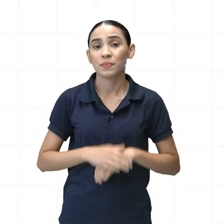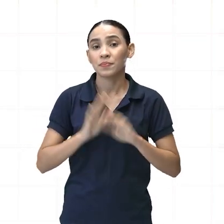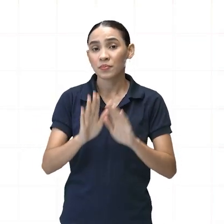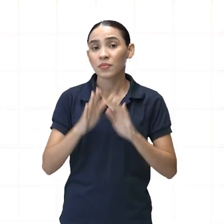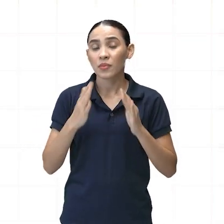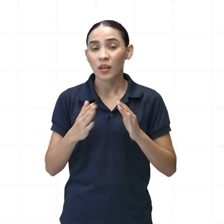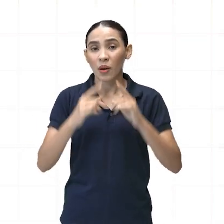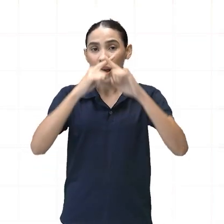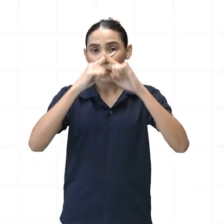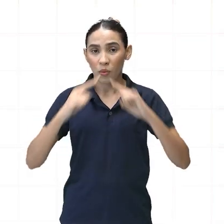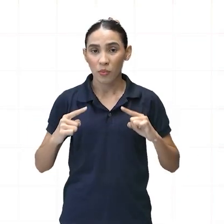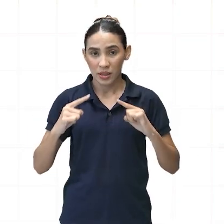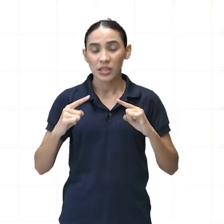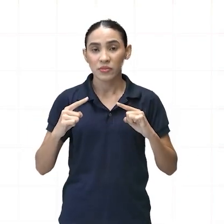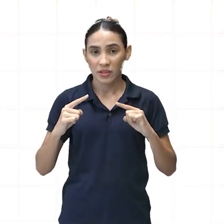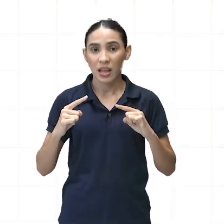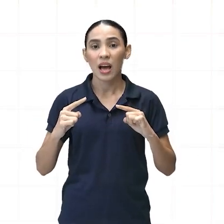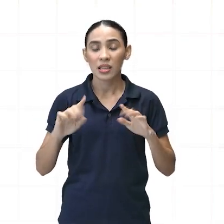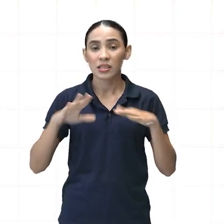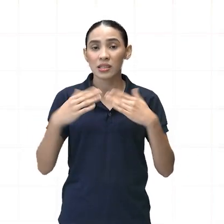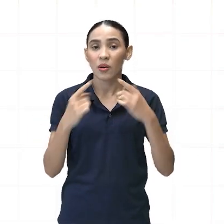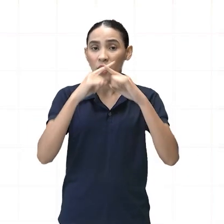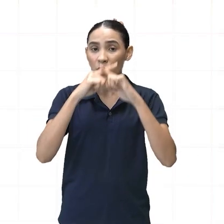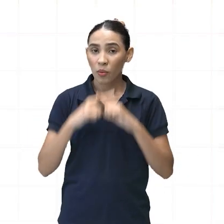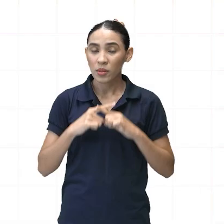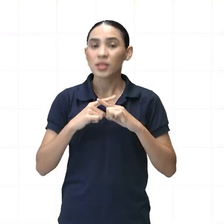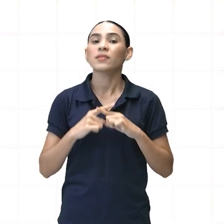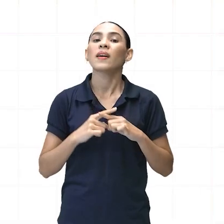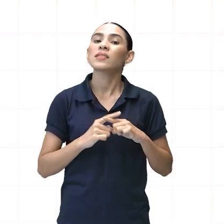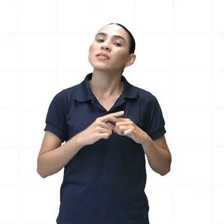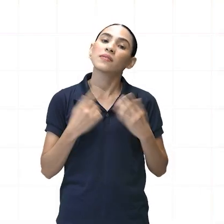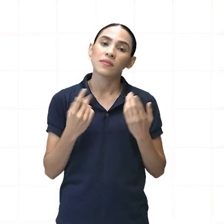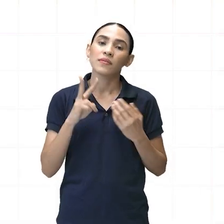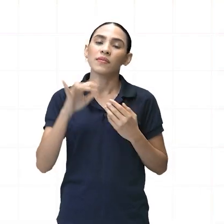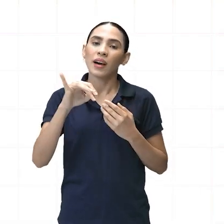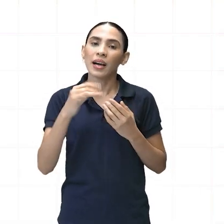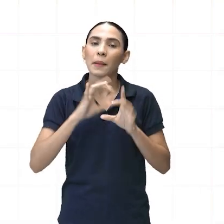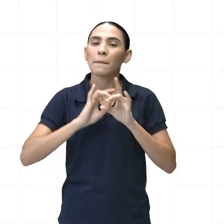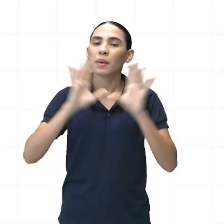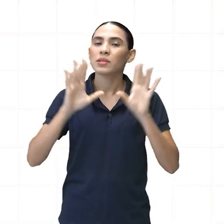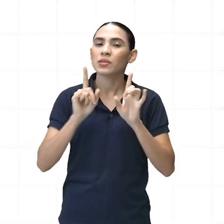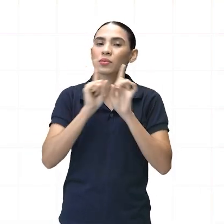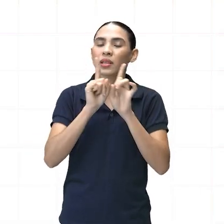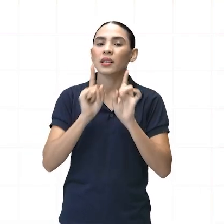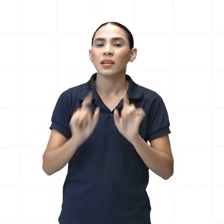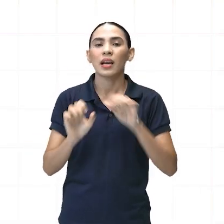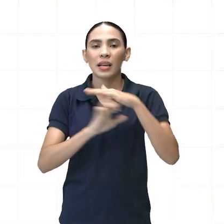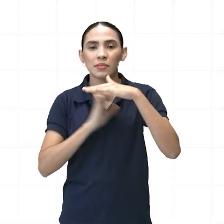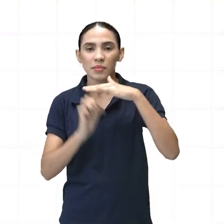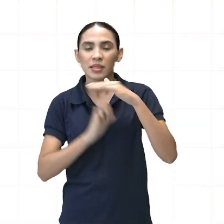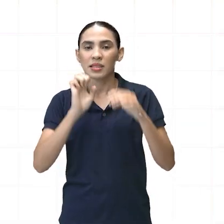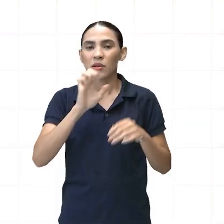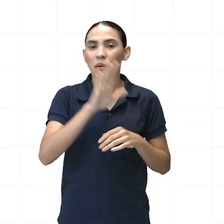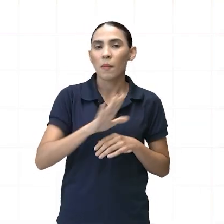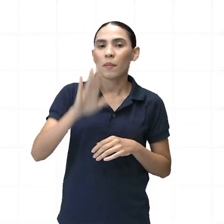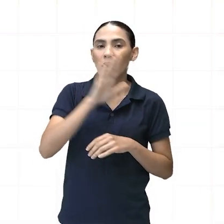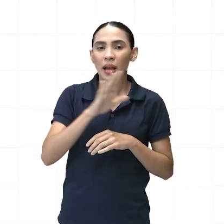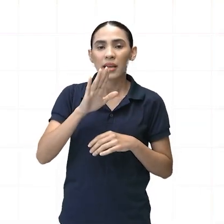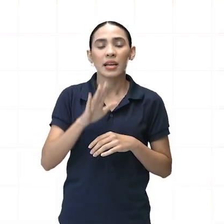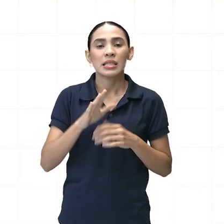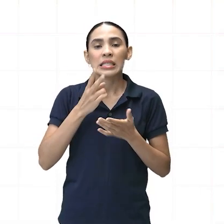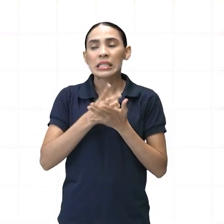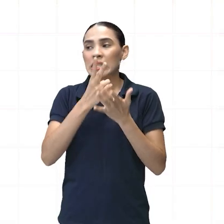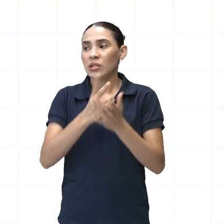A competitividade, gente. A competitividade, né, vai se permitir aí que as empresas europeias